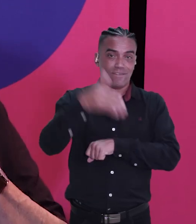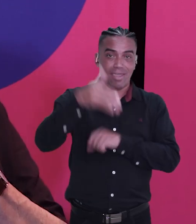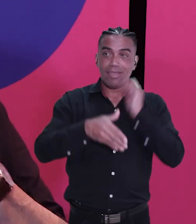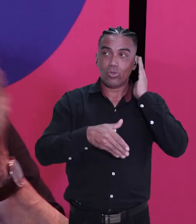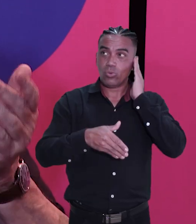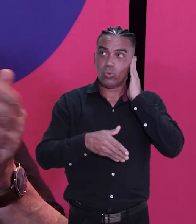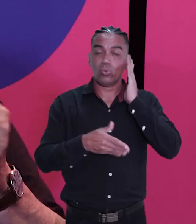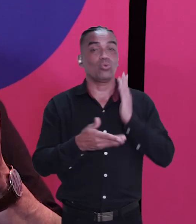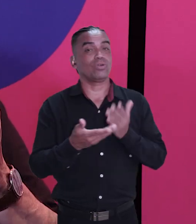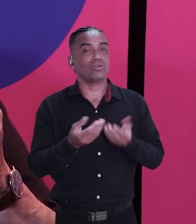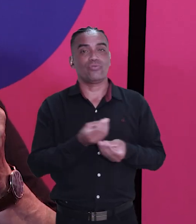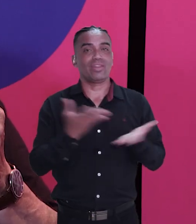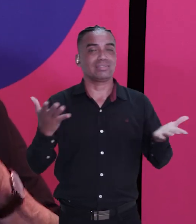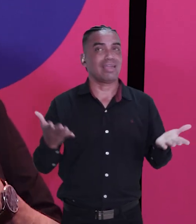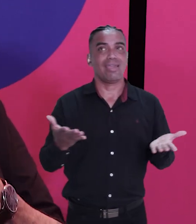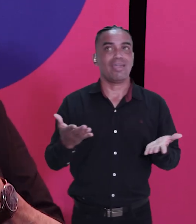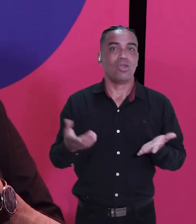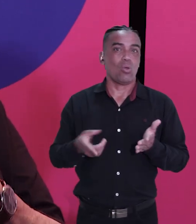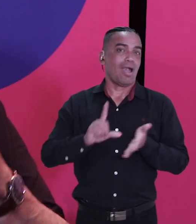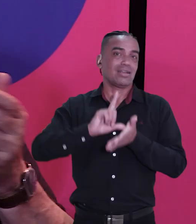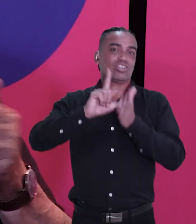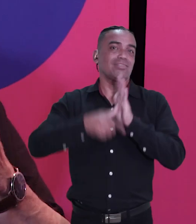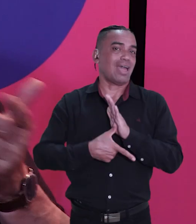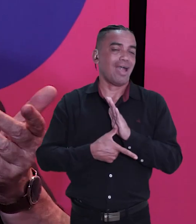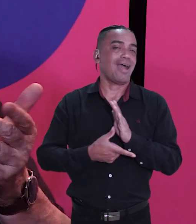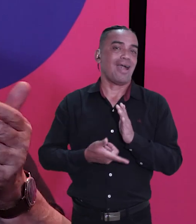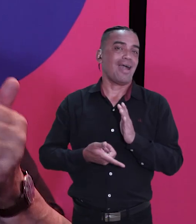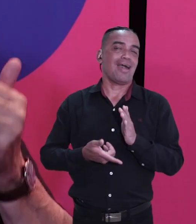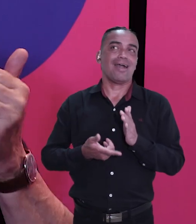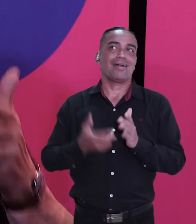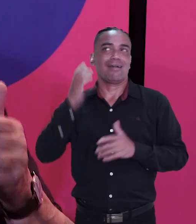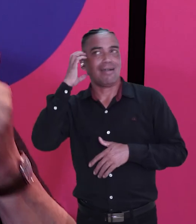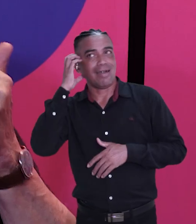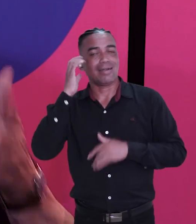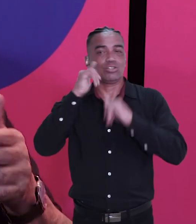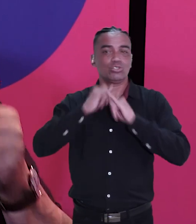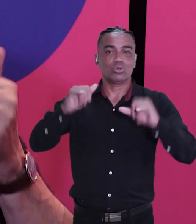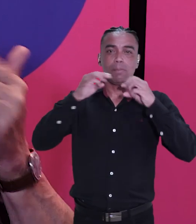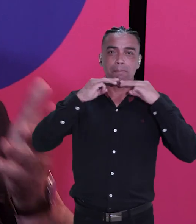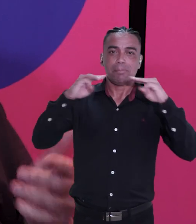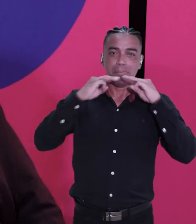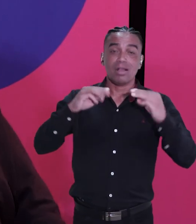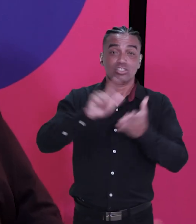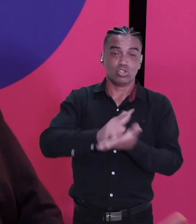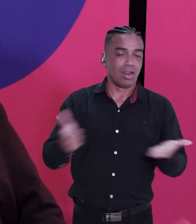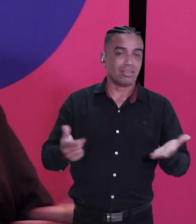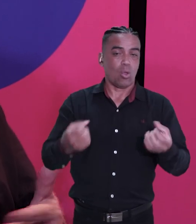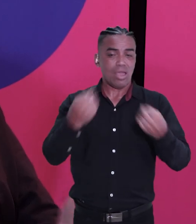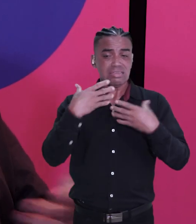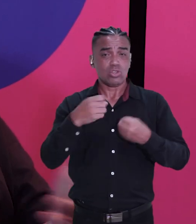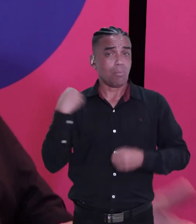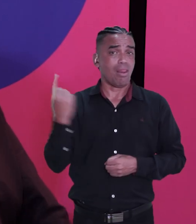e trouxeram, muito mais adiantados do que nós, uma série de coisas, em rádio, publicidade, jornalismo, sabe?